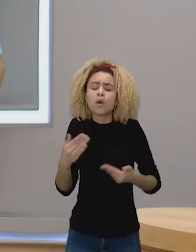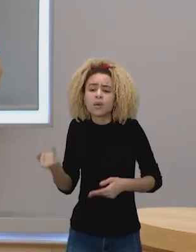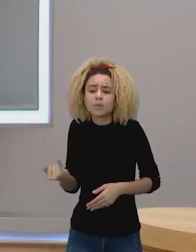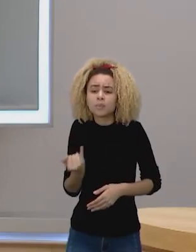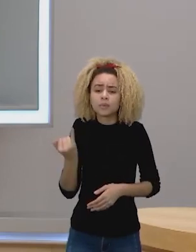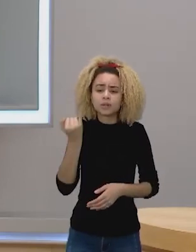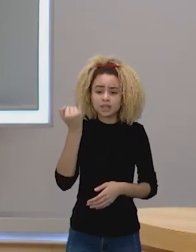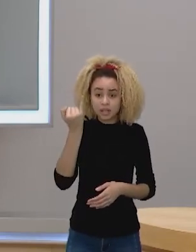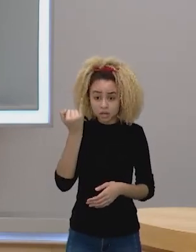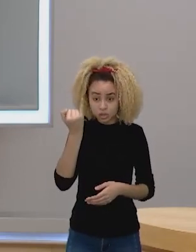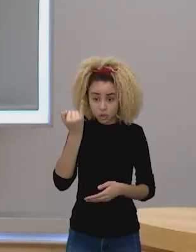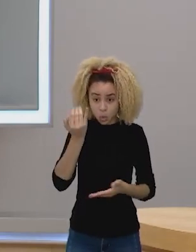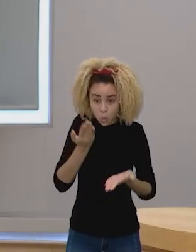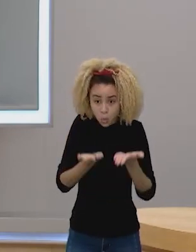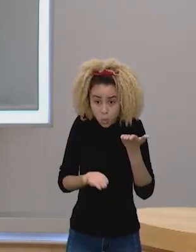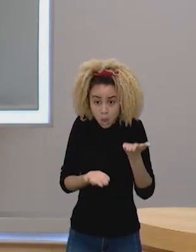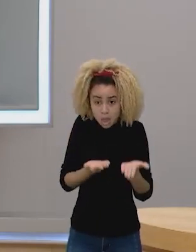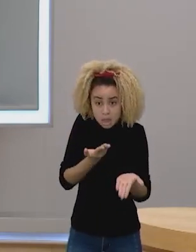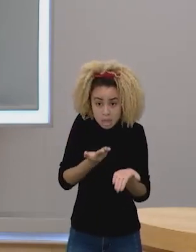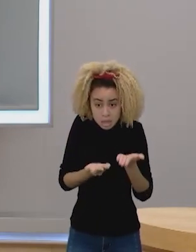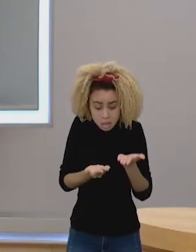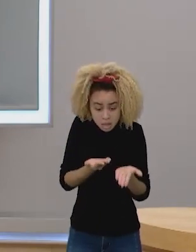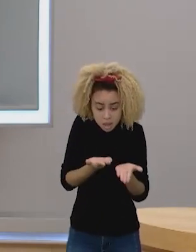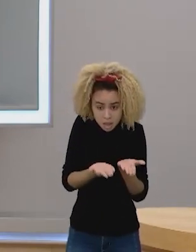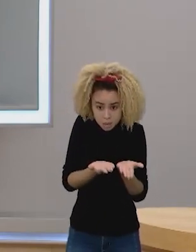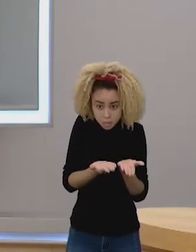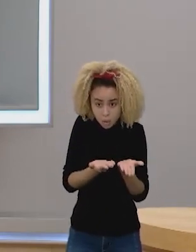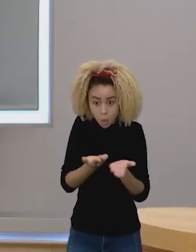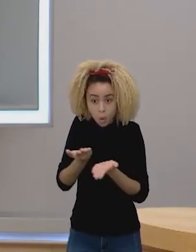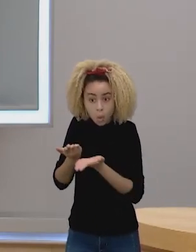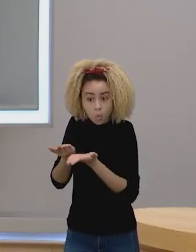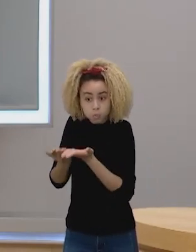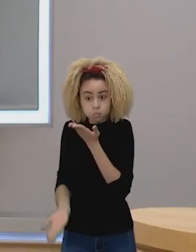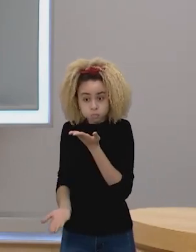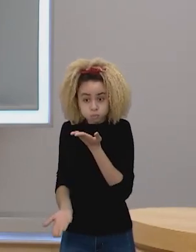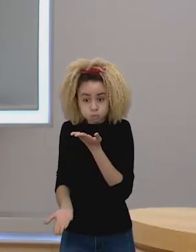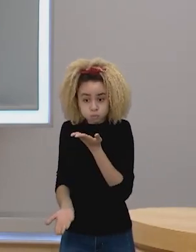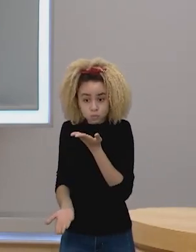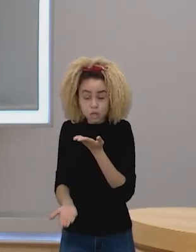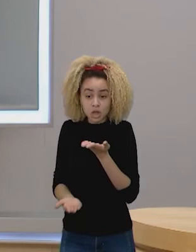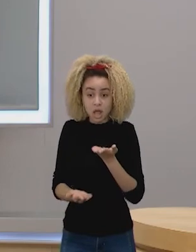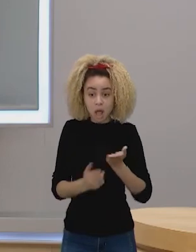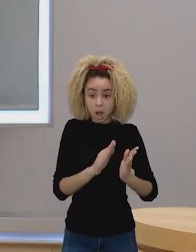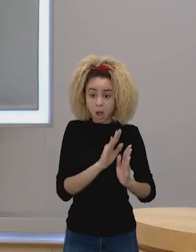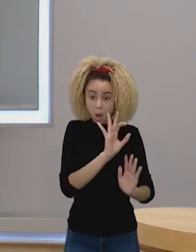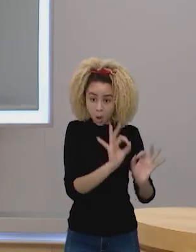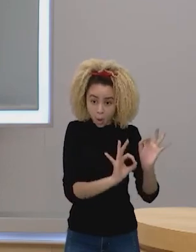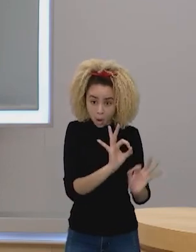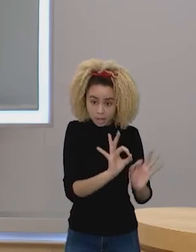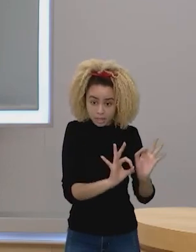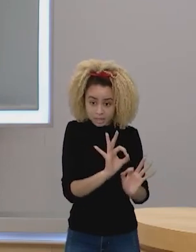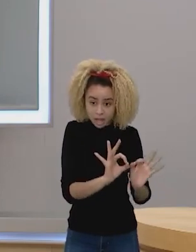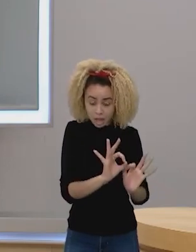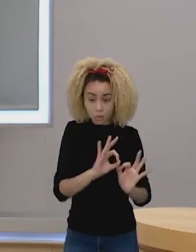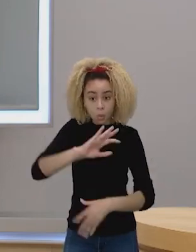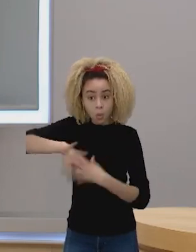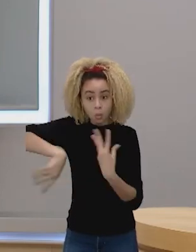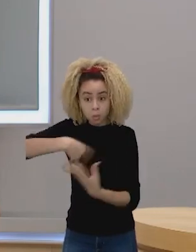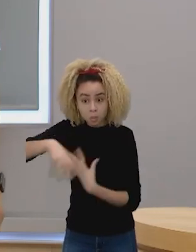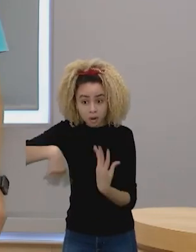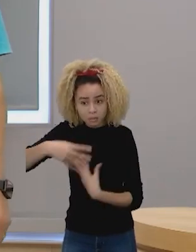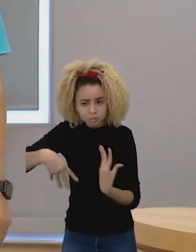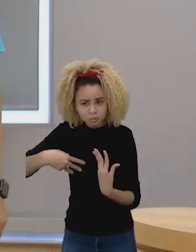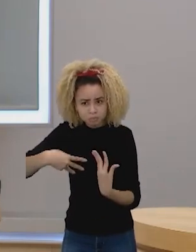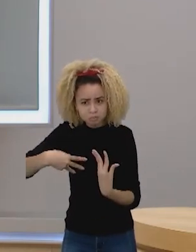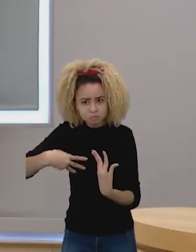importante o equilíbrio ou o desequilíbrio? A ordem ou a desordem? E com isso, a gente deixa aí para